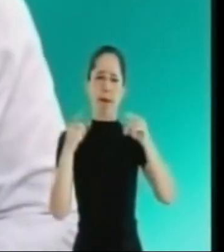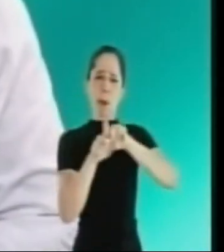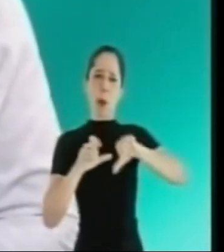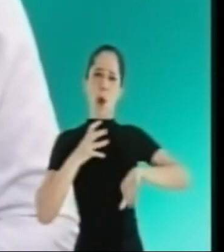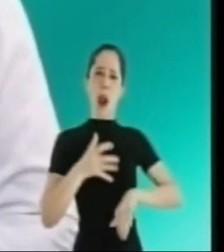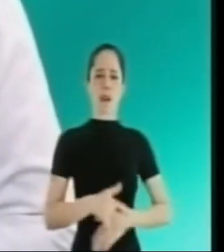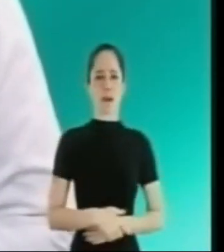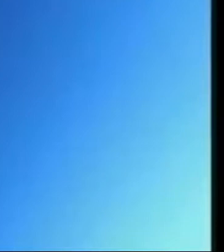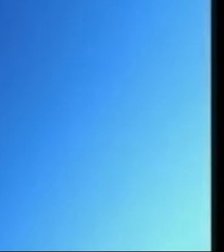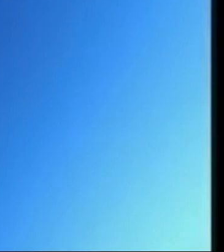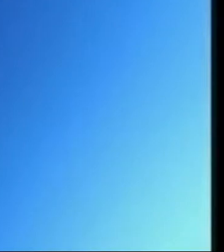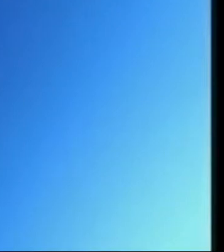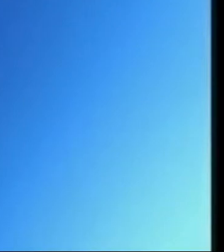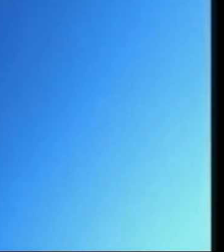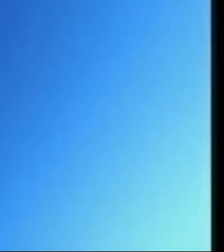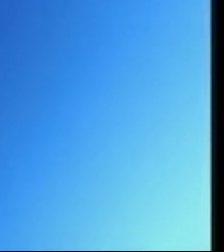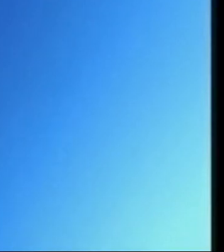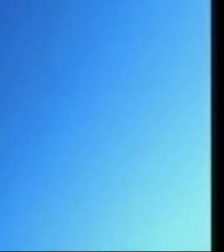Mudança na cara e na coragem.